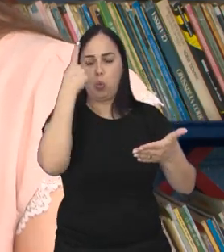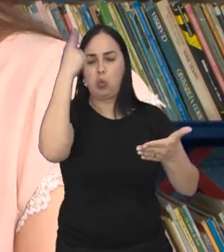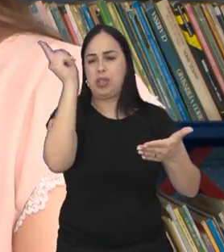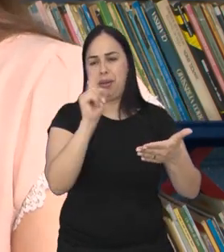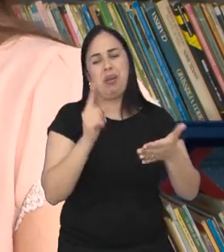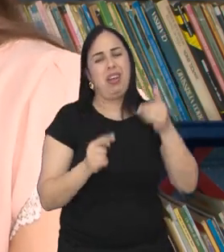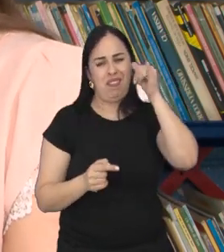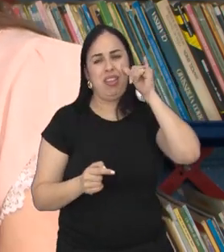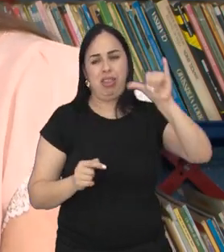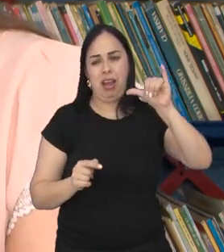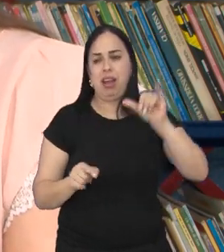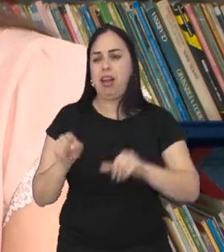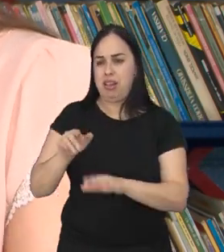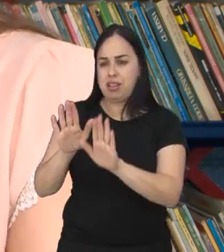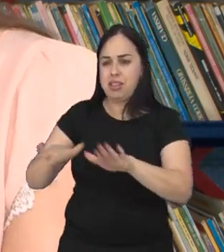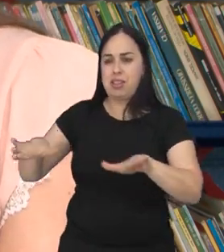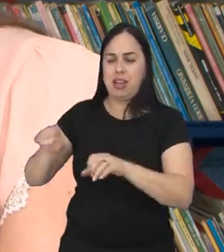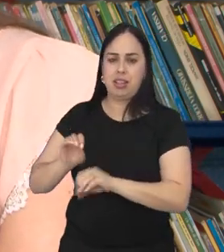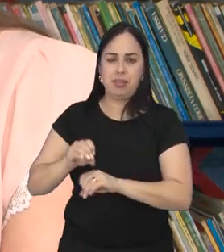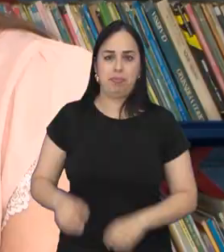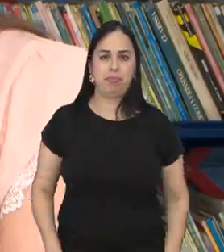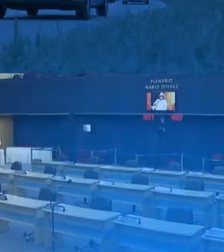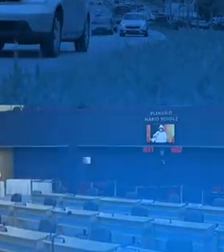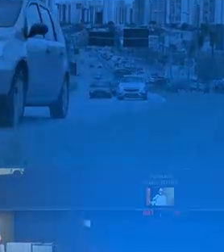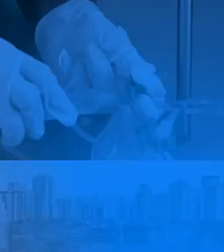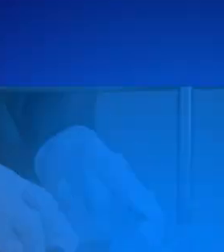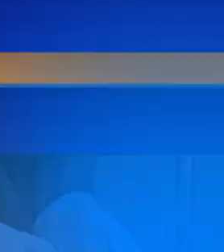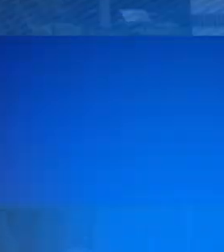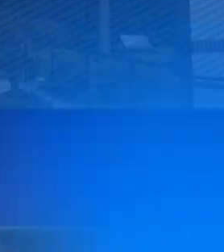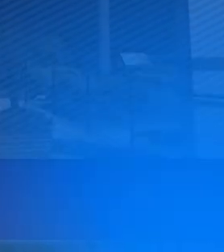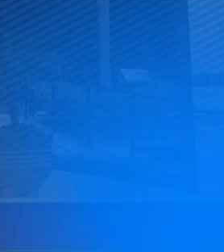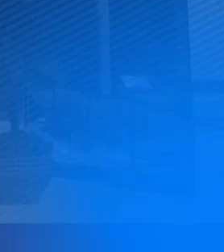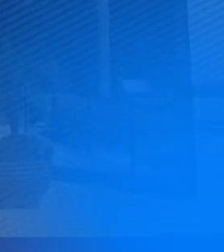tem sejam dependentes ou que não possam fazer suas próprias